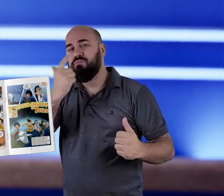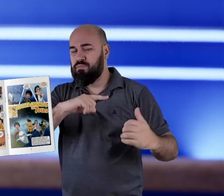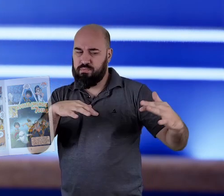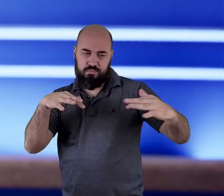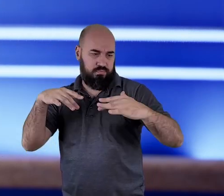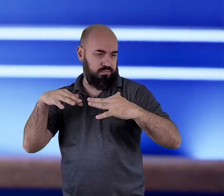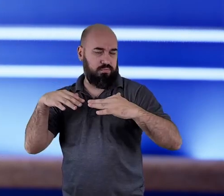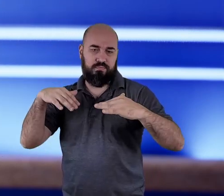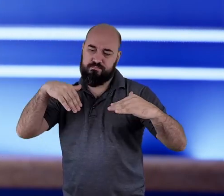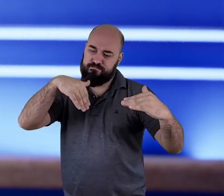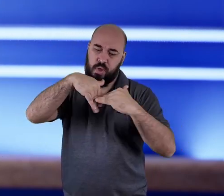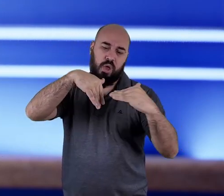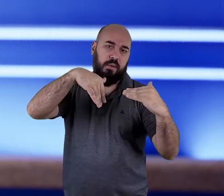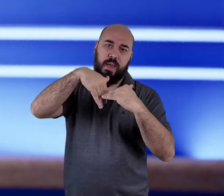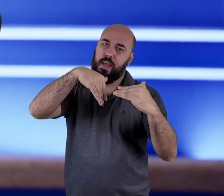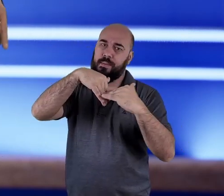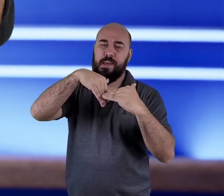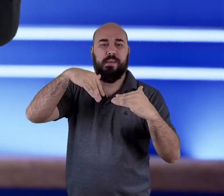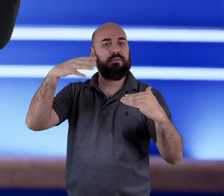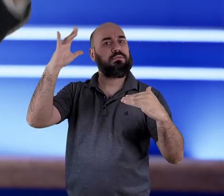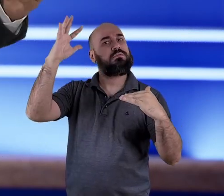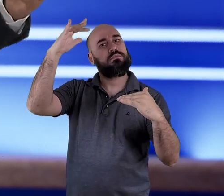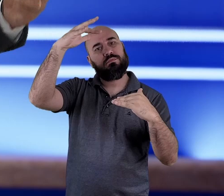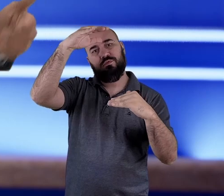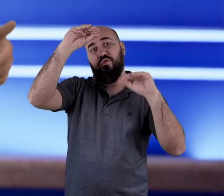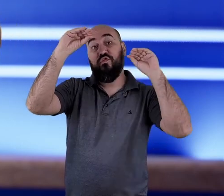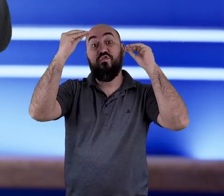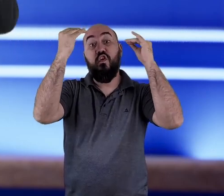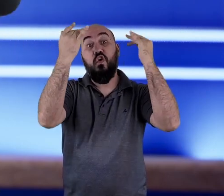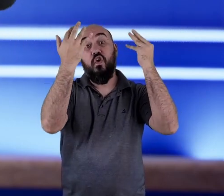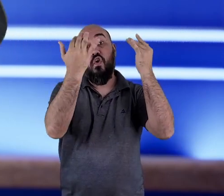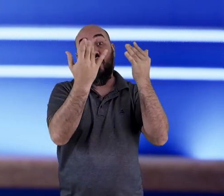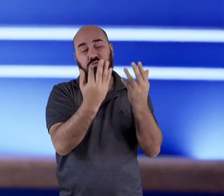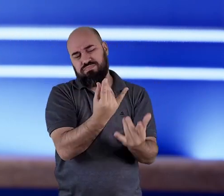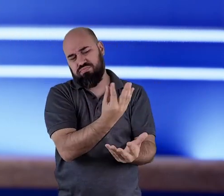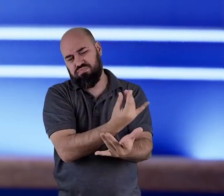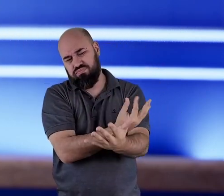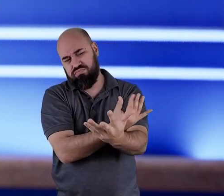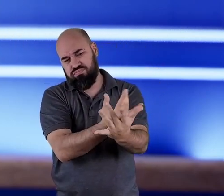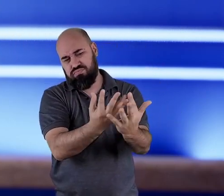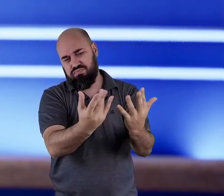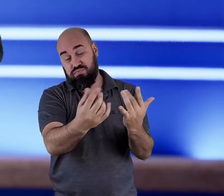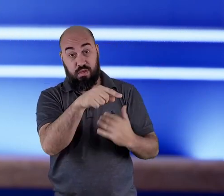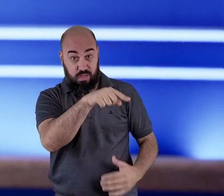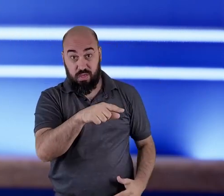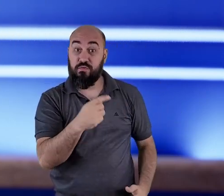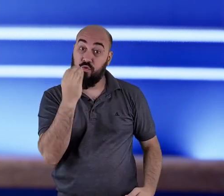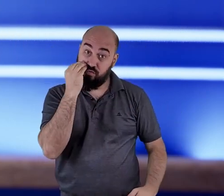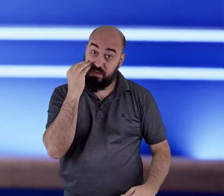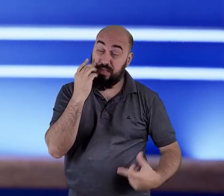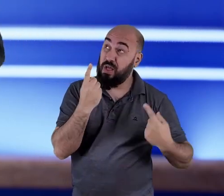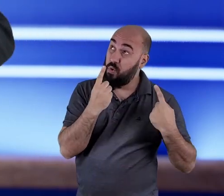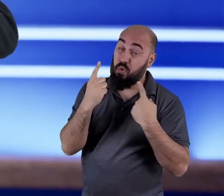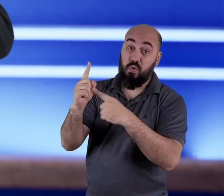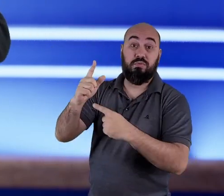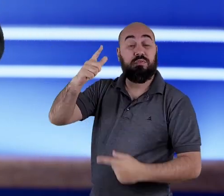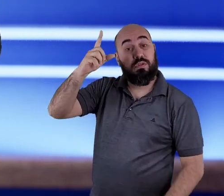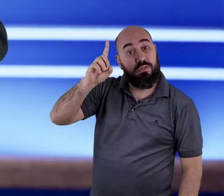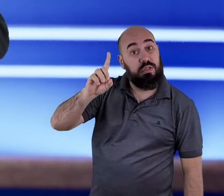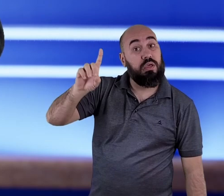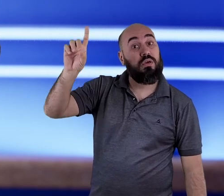período começou com os perdidos rebeldes lutando contra Deus no retorno de Cristo. E